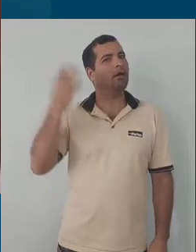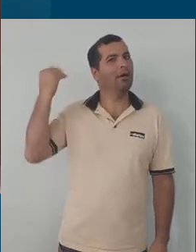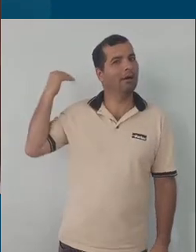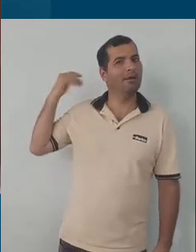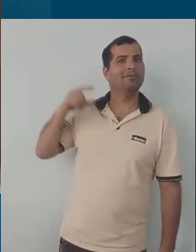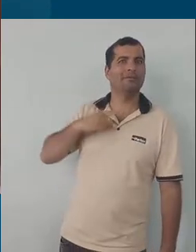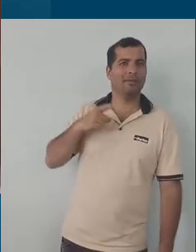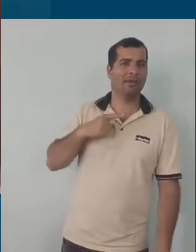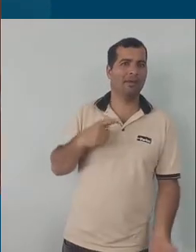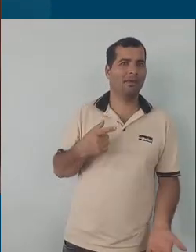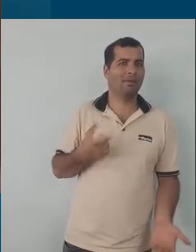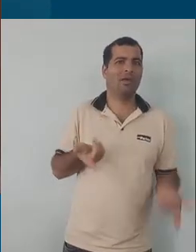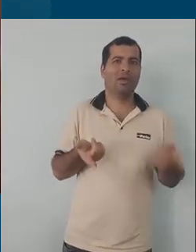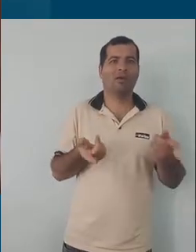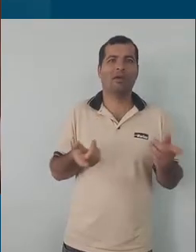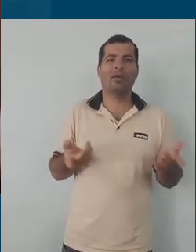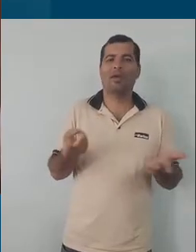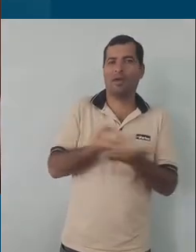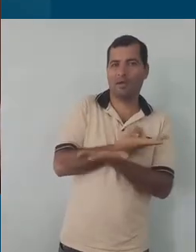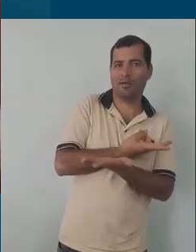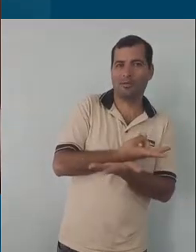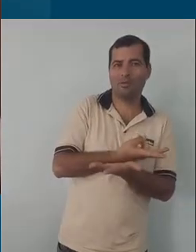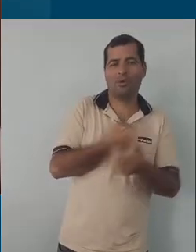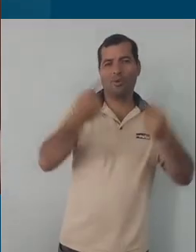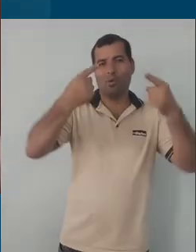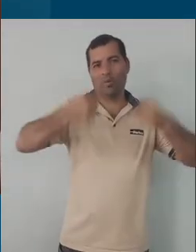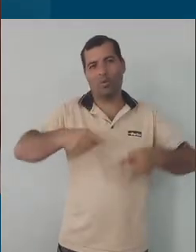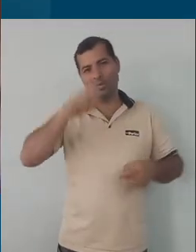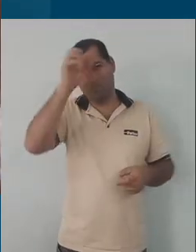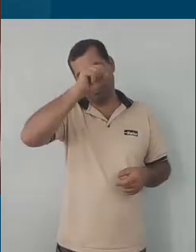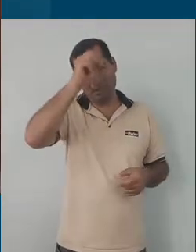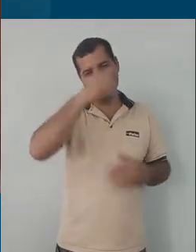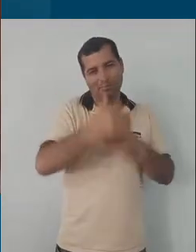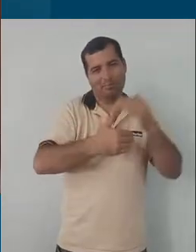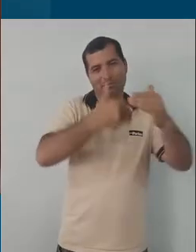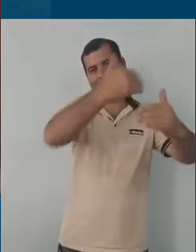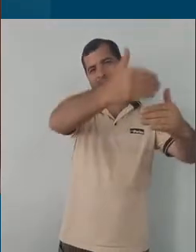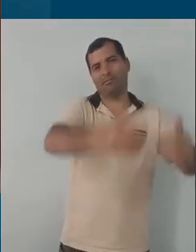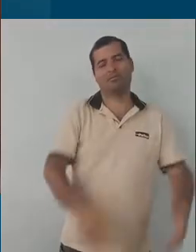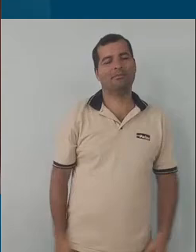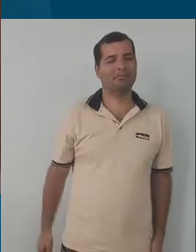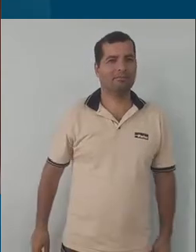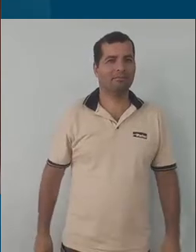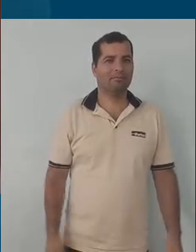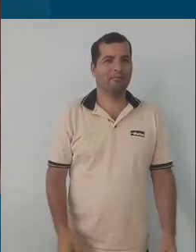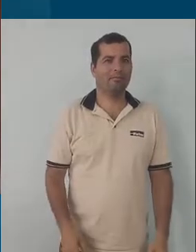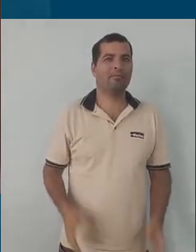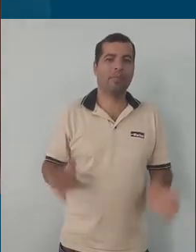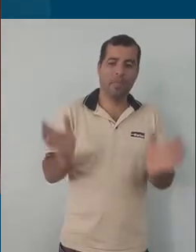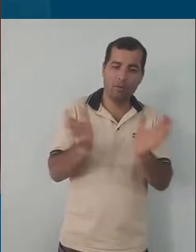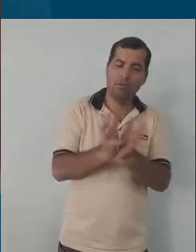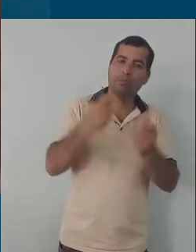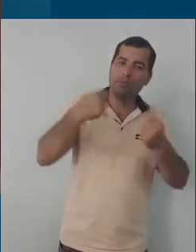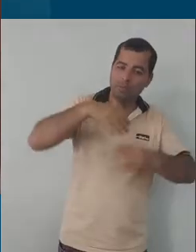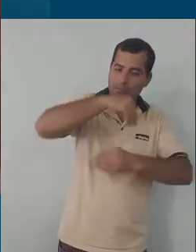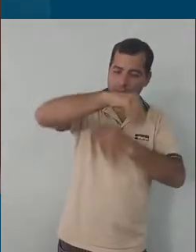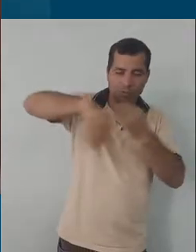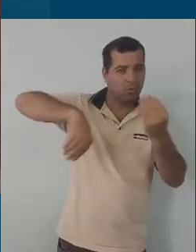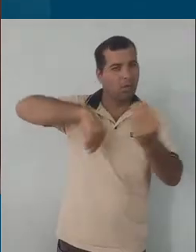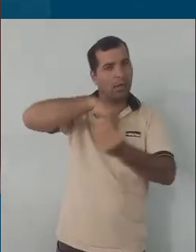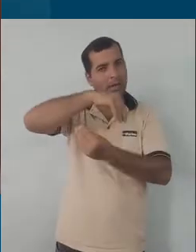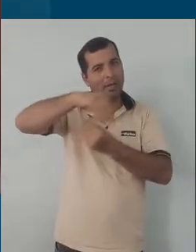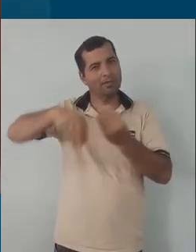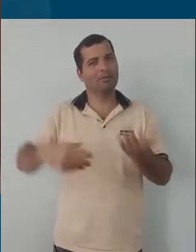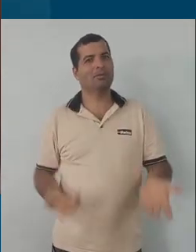os processos de aprender, e contra tudo que as teorias têm mostrado. Os grupos, eles precisam ser mistos, né? As